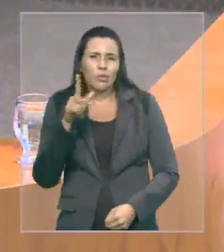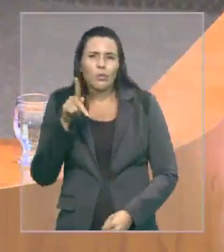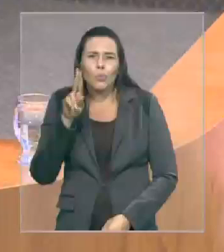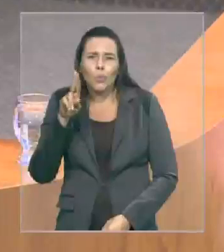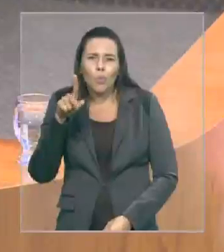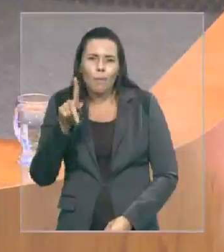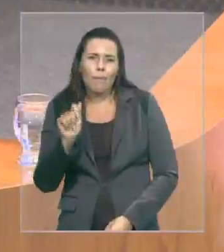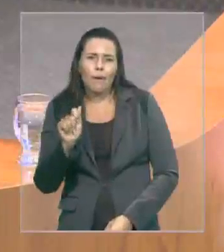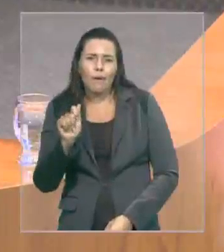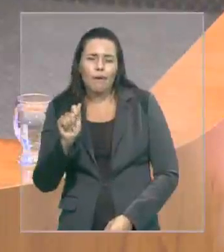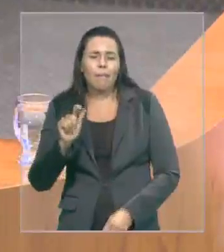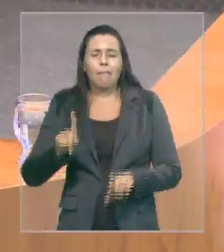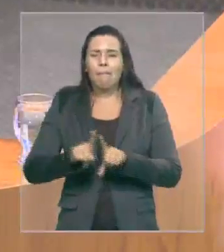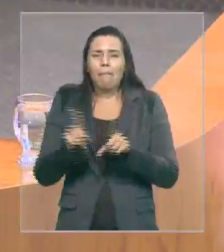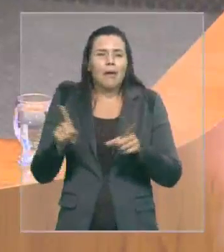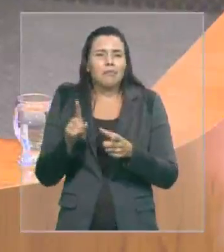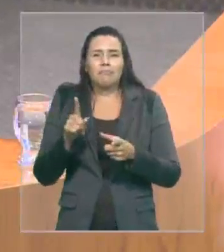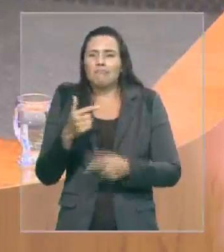construindo